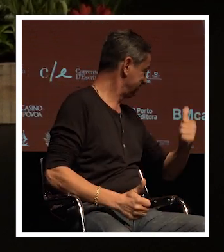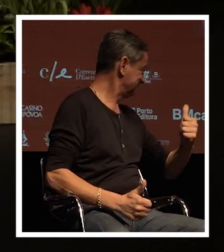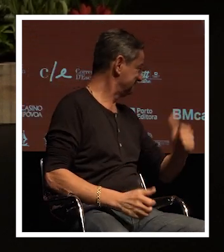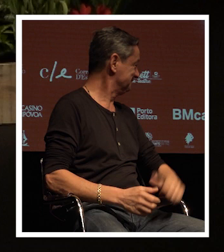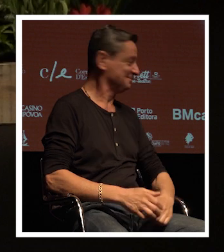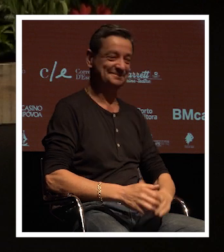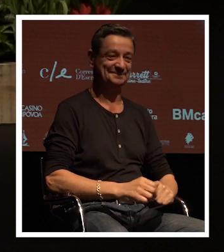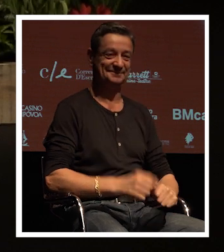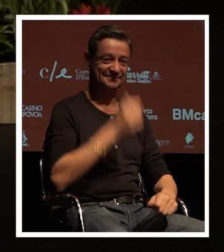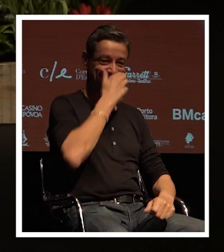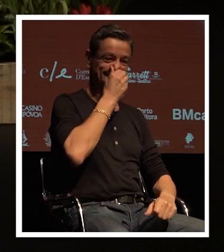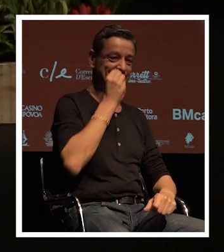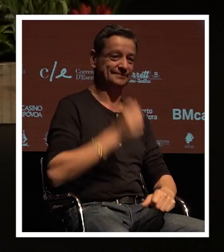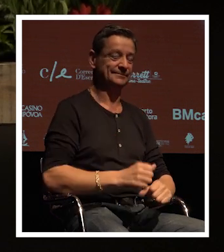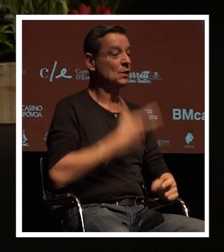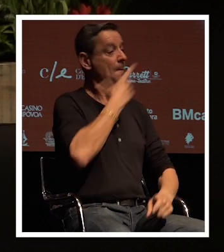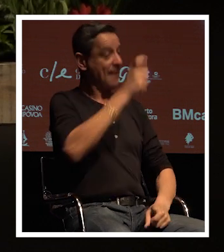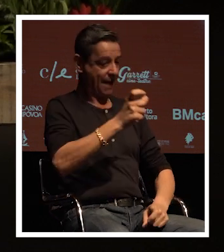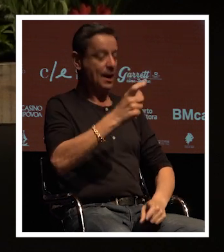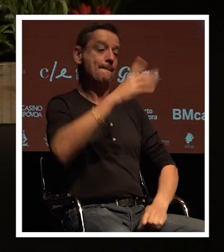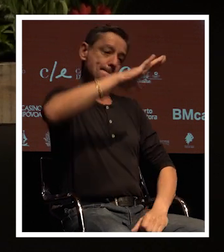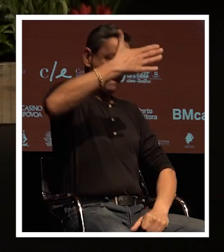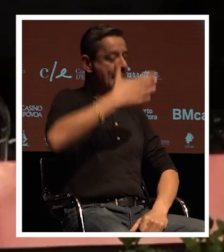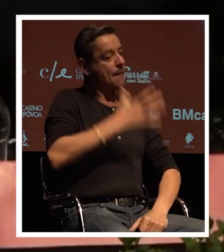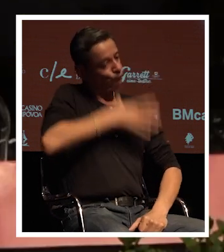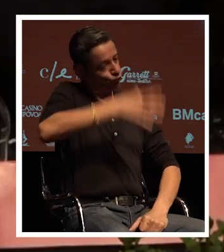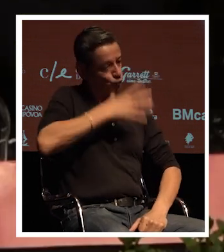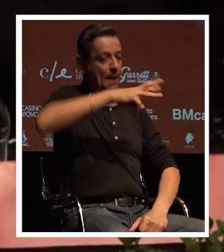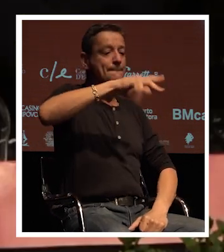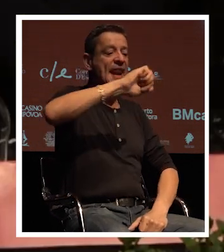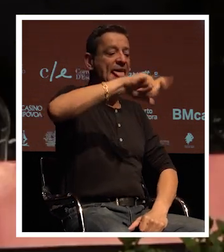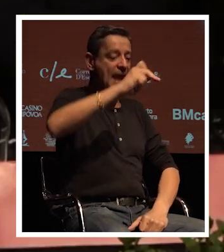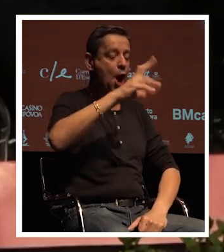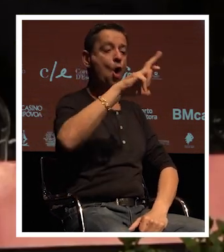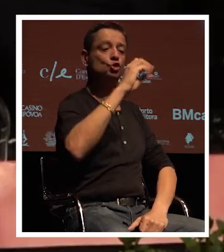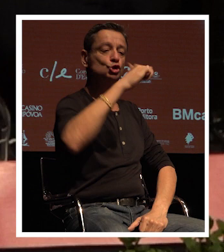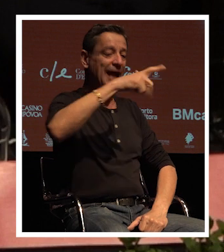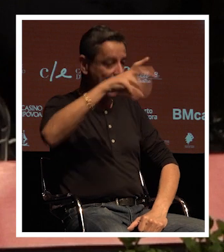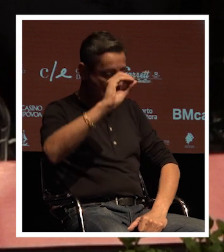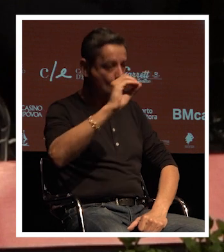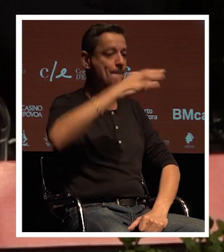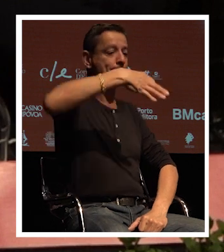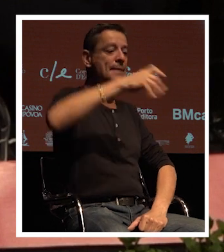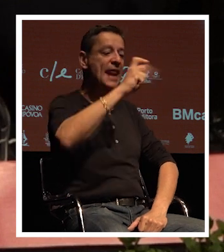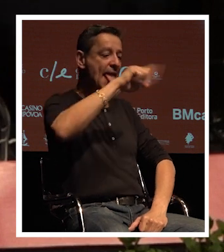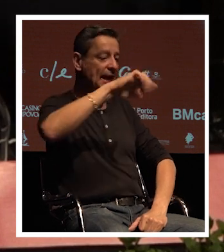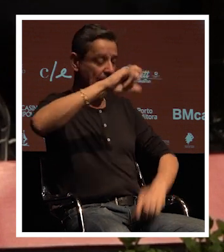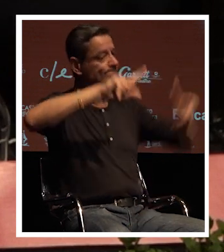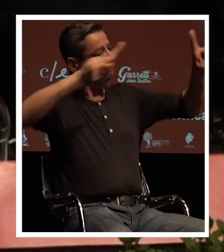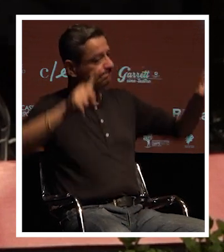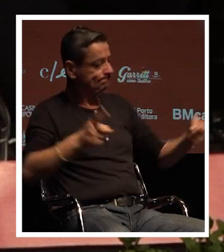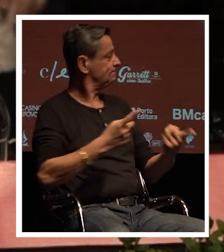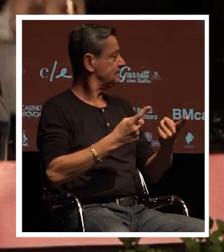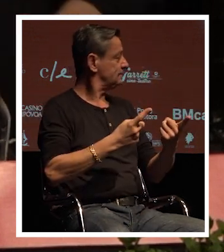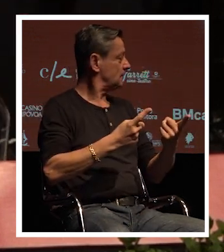e vou passar a palavra à primeira oradora da nossa mesa que é Maria do Rosário Pedreira tem uma biografia impossível de resumir como aliás